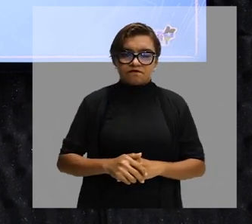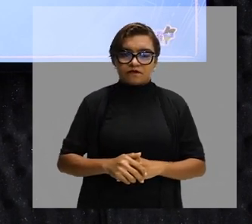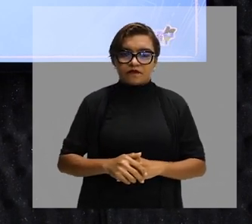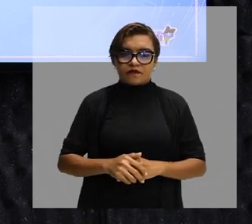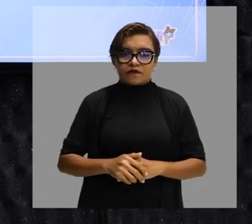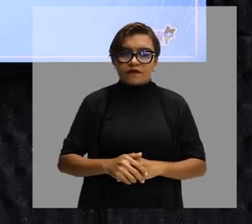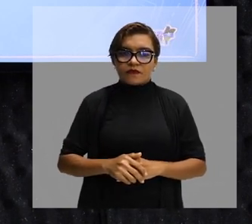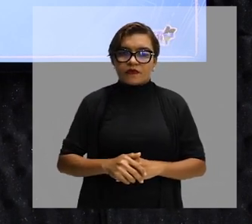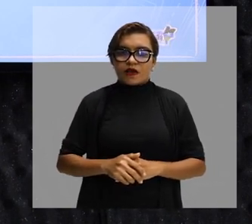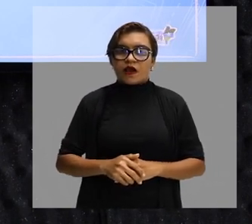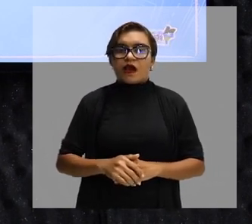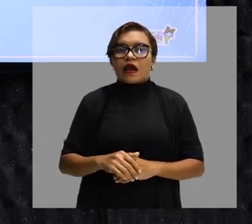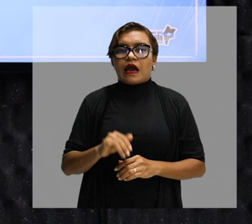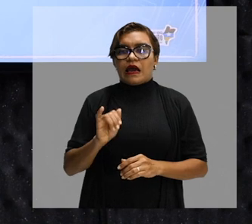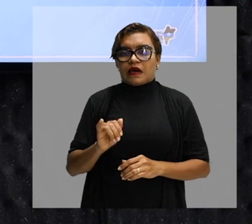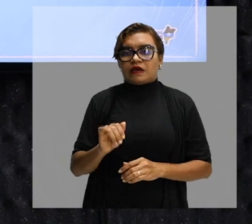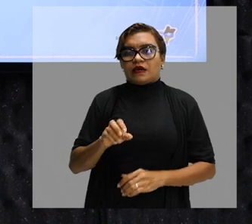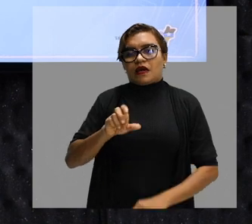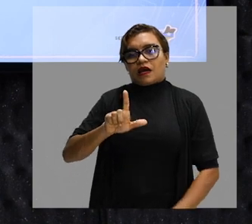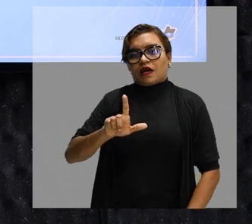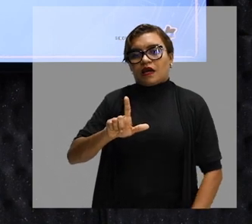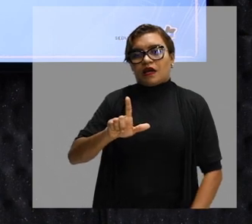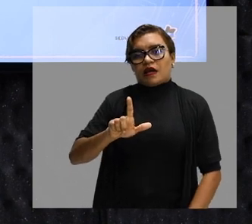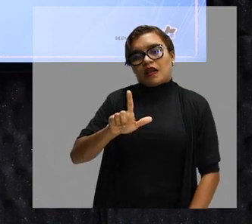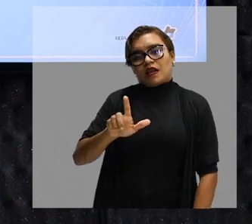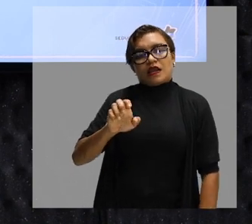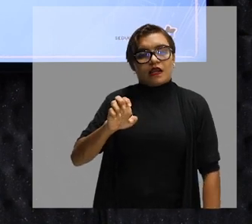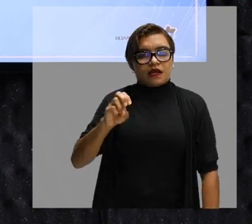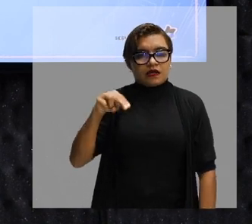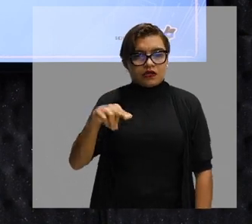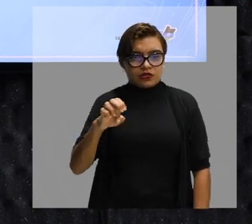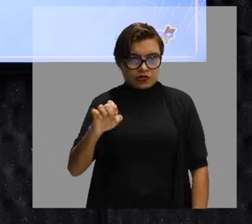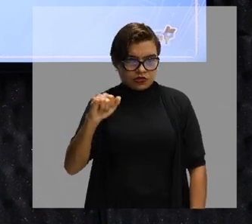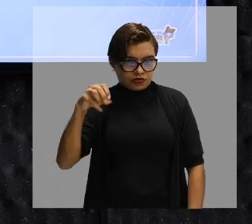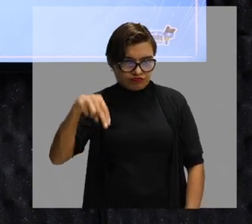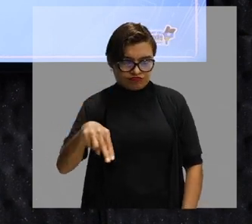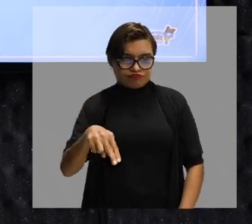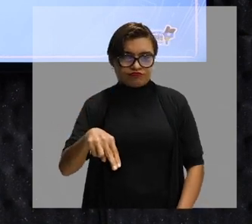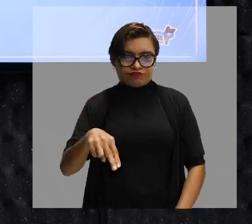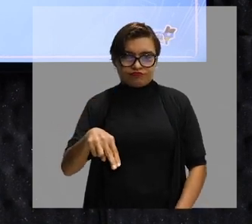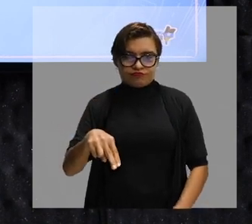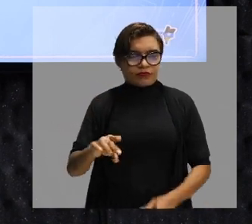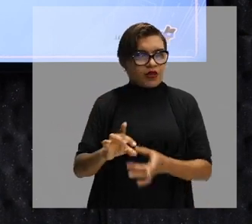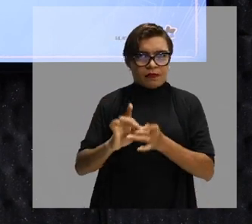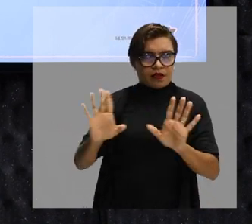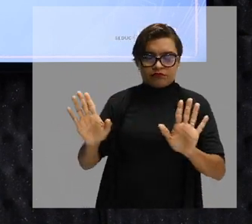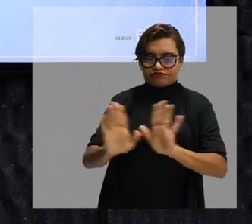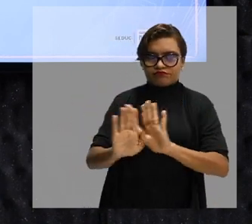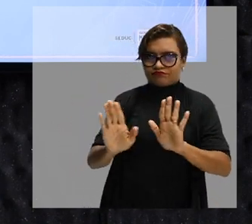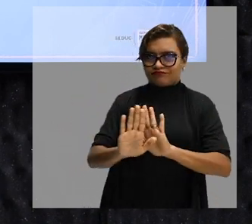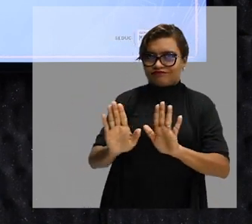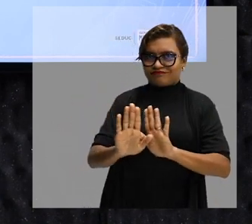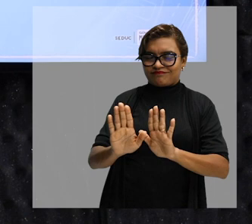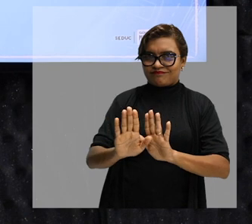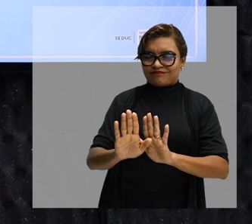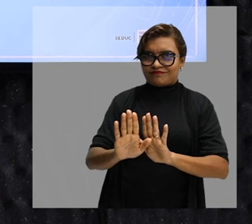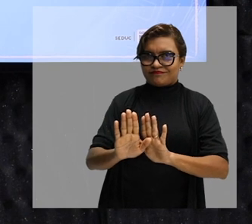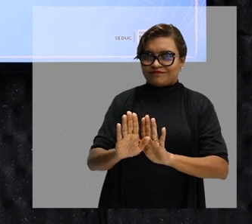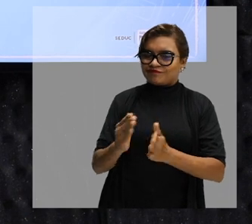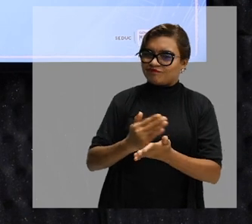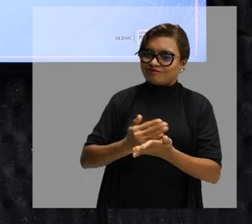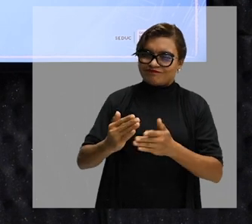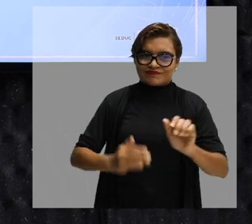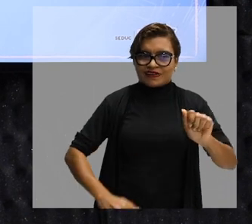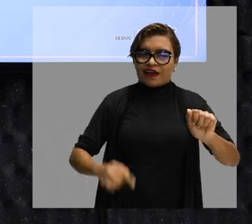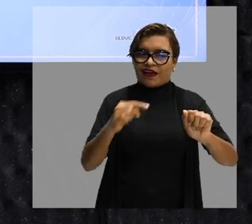juntos. Nas alternativas nós temos Lenin. Lenin é a Revolução Russa, não é liberalismo. Então começamos